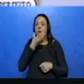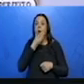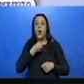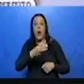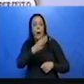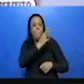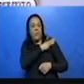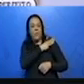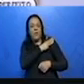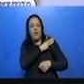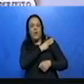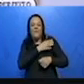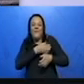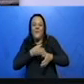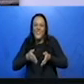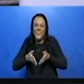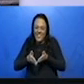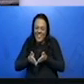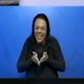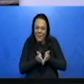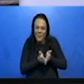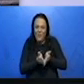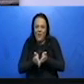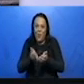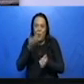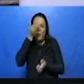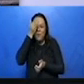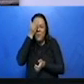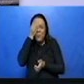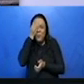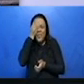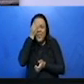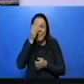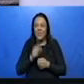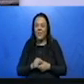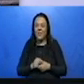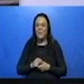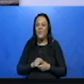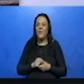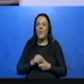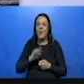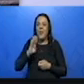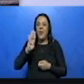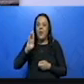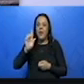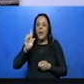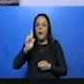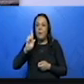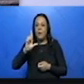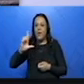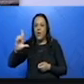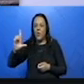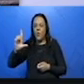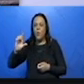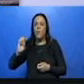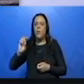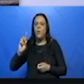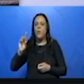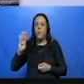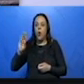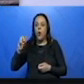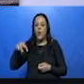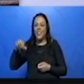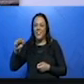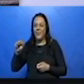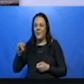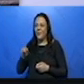pirata, certo? Ele é um capitão. Esse aqui, então, é o Billy Bones, tá? E ele